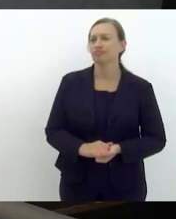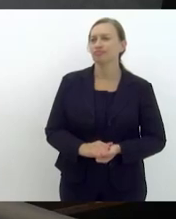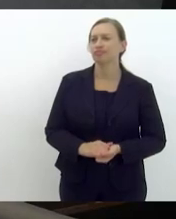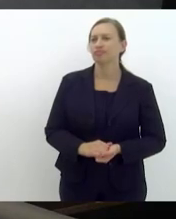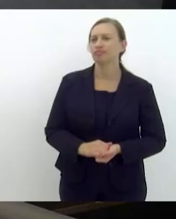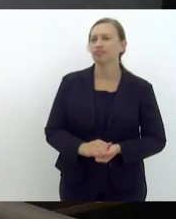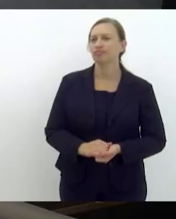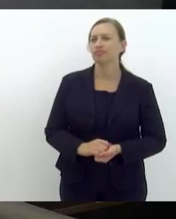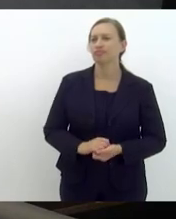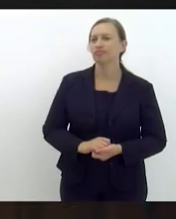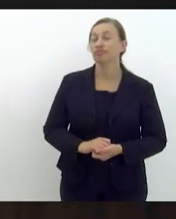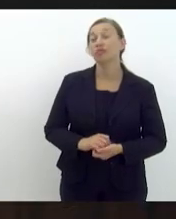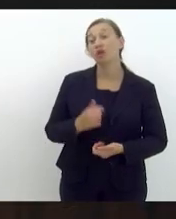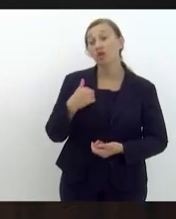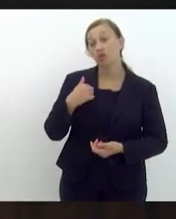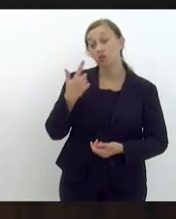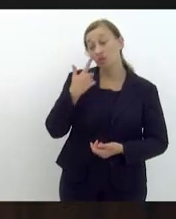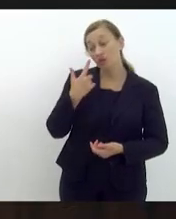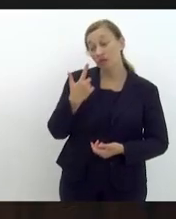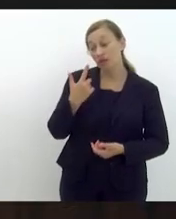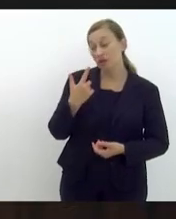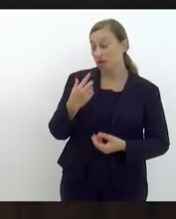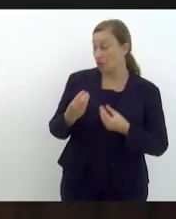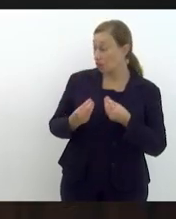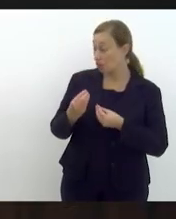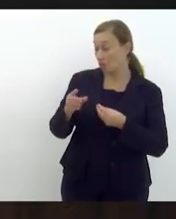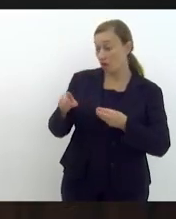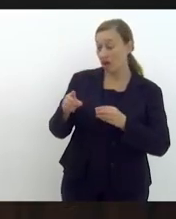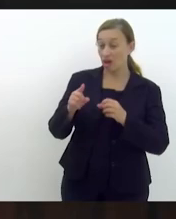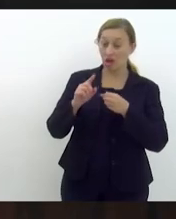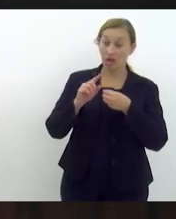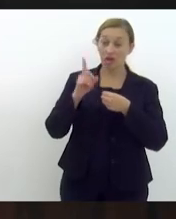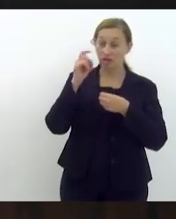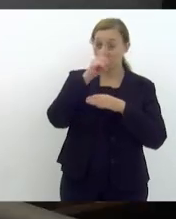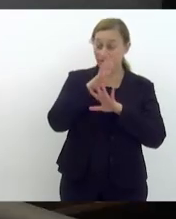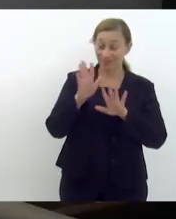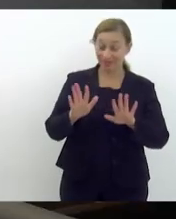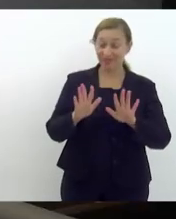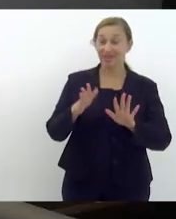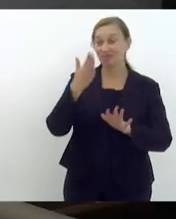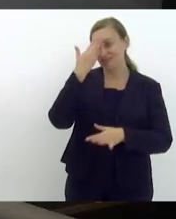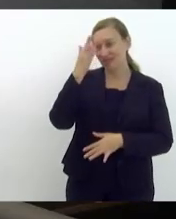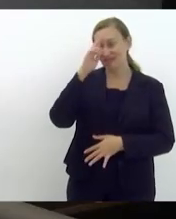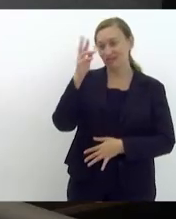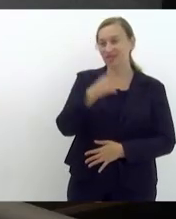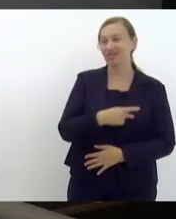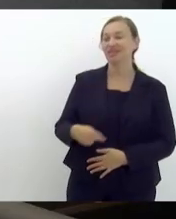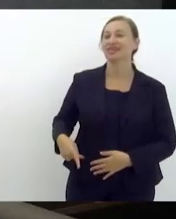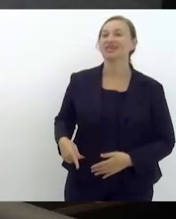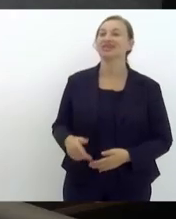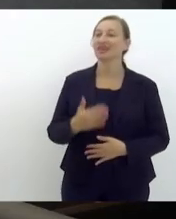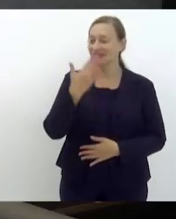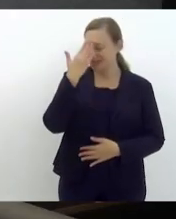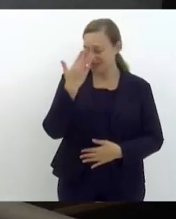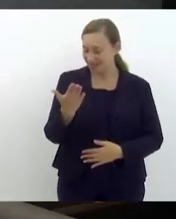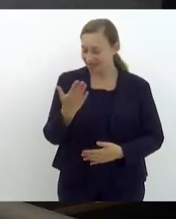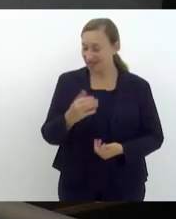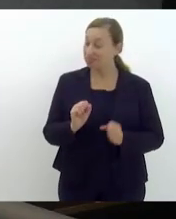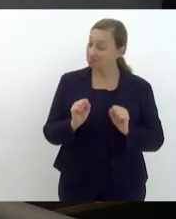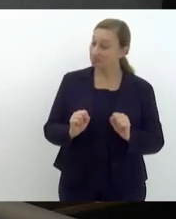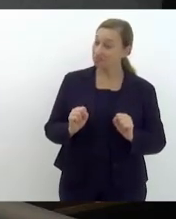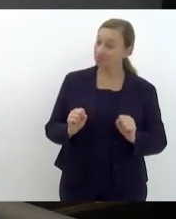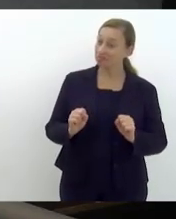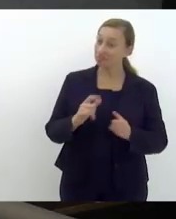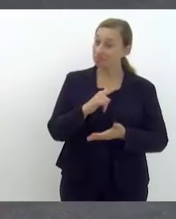eu tô ainda levando jeito aqui de pegar essa coisa no microfone Muito obrigado Presidente Agradeço E se puder